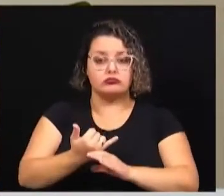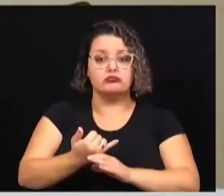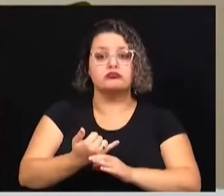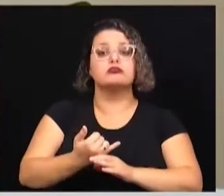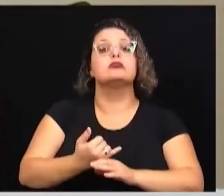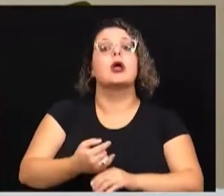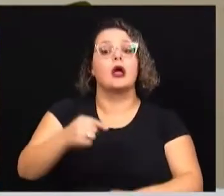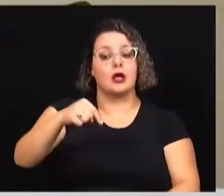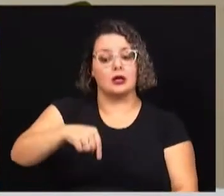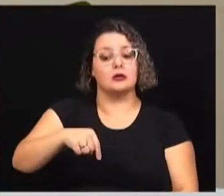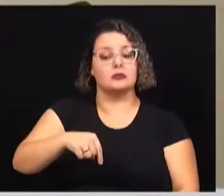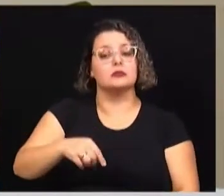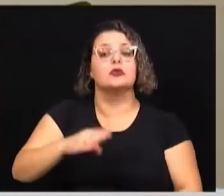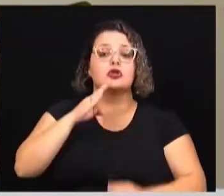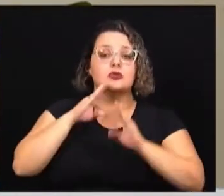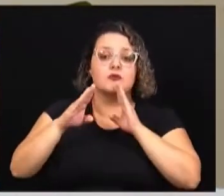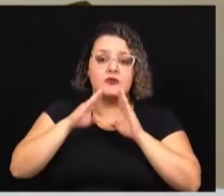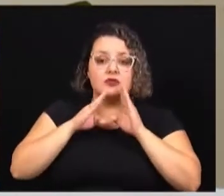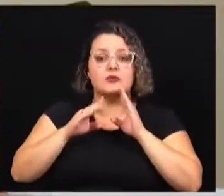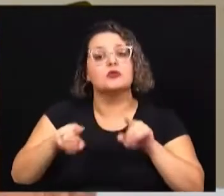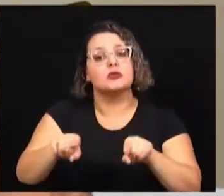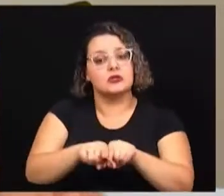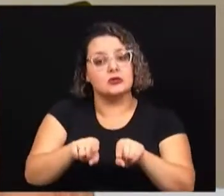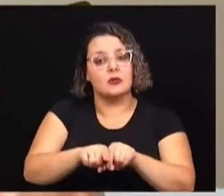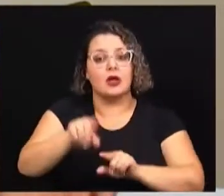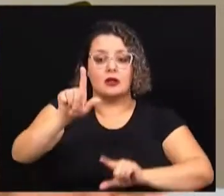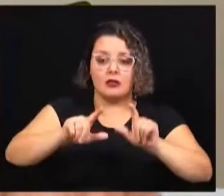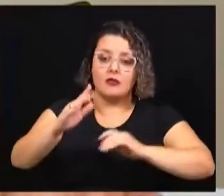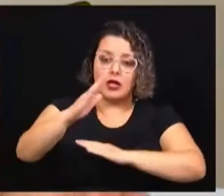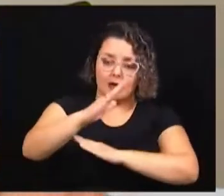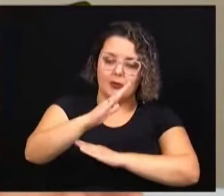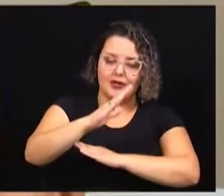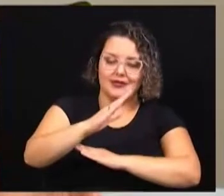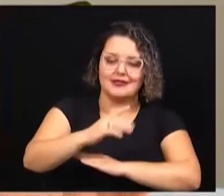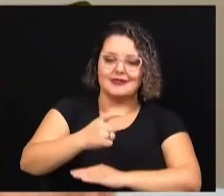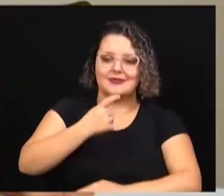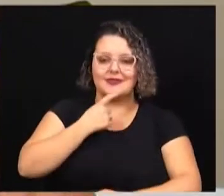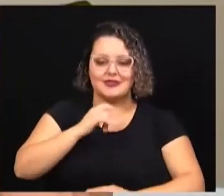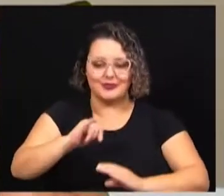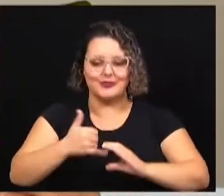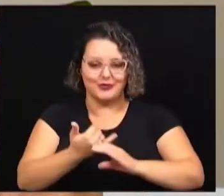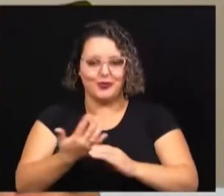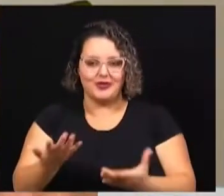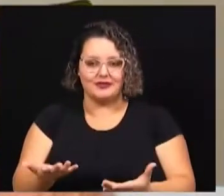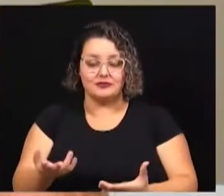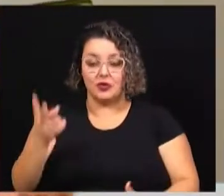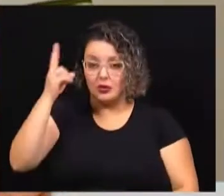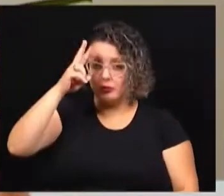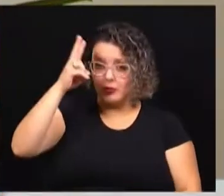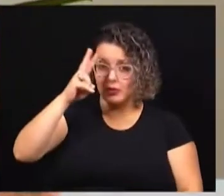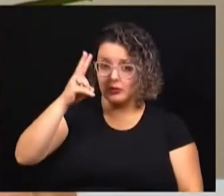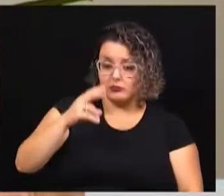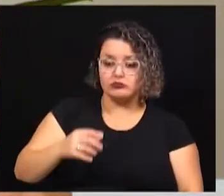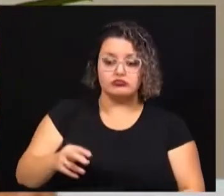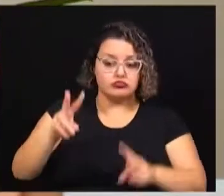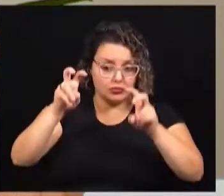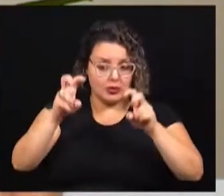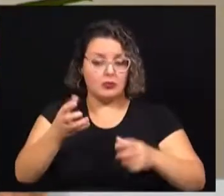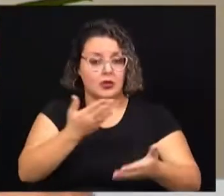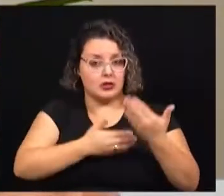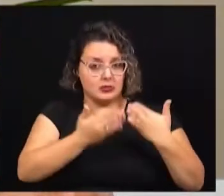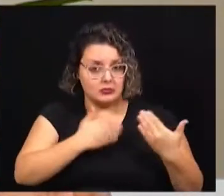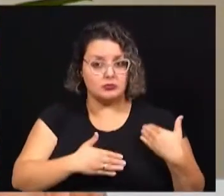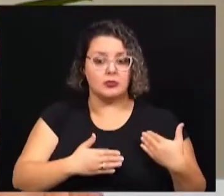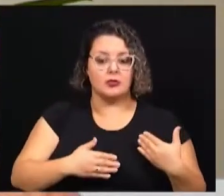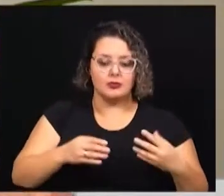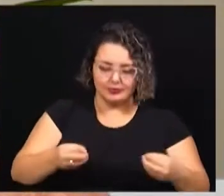Câmara Campinas e também no Facebook. Se vocês quiserem revisitar, lembrar de algum assunto que falou antes, para